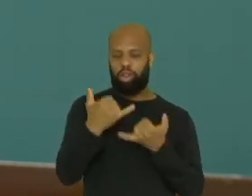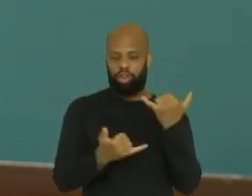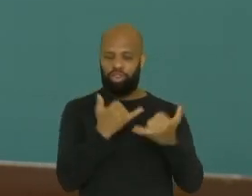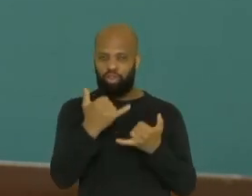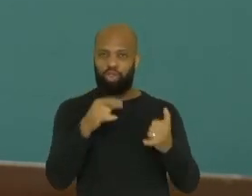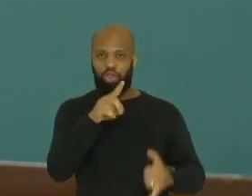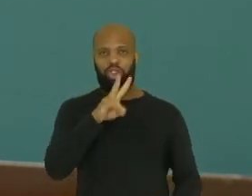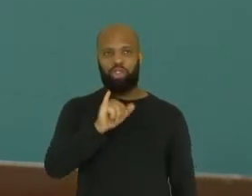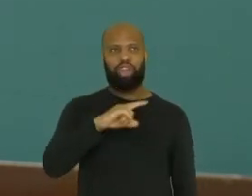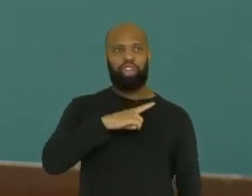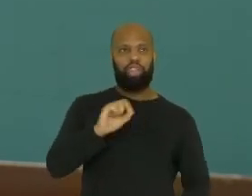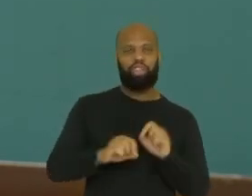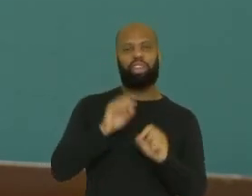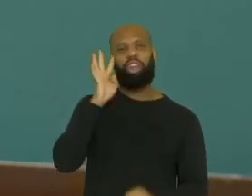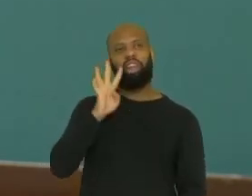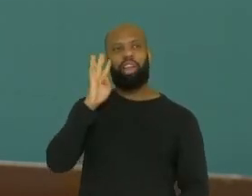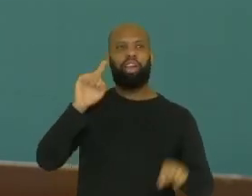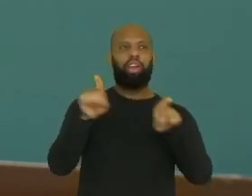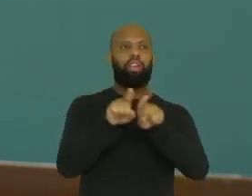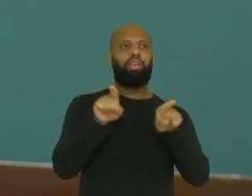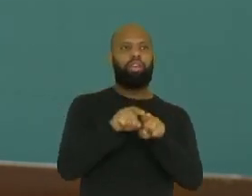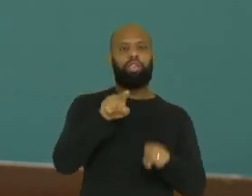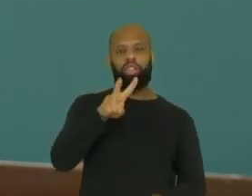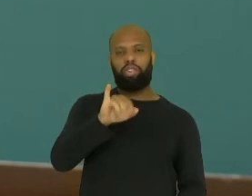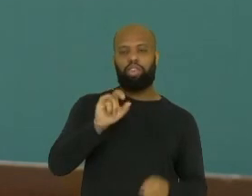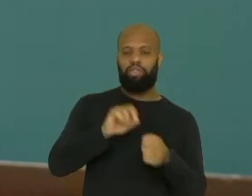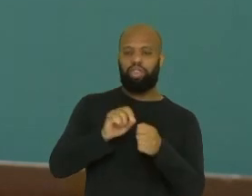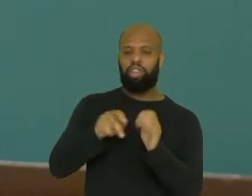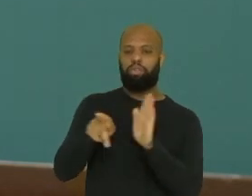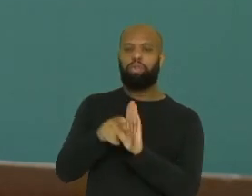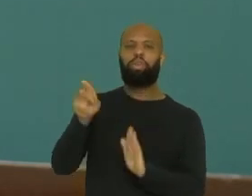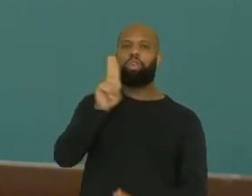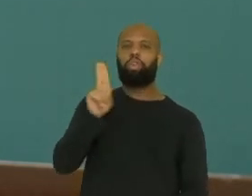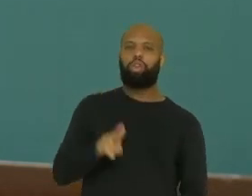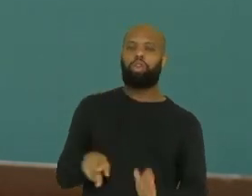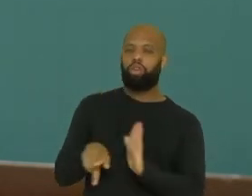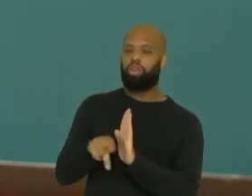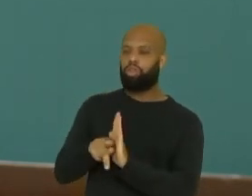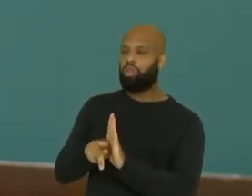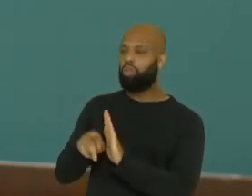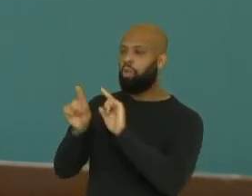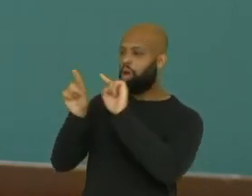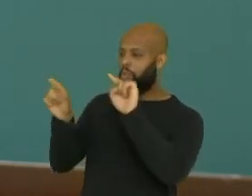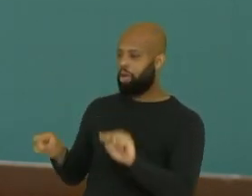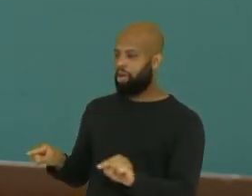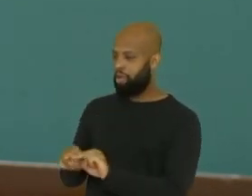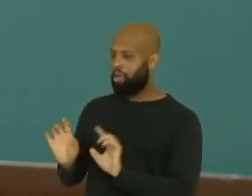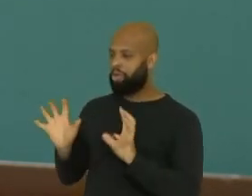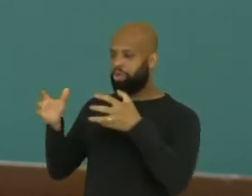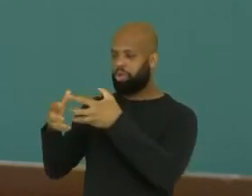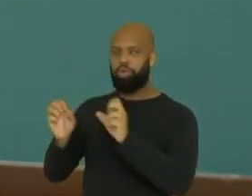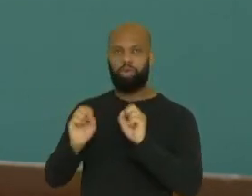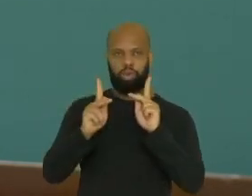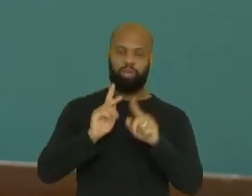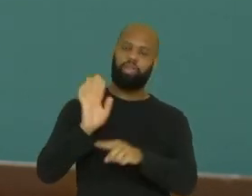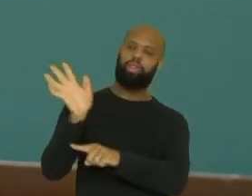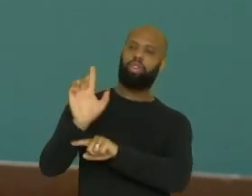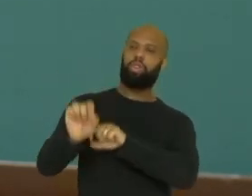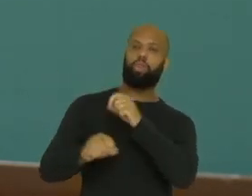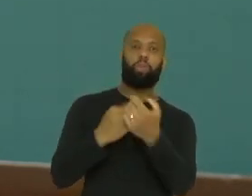e você vai ter uma atividade bem bacana para você fazer a classificação dos quadriláteros Ok